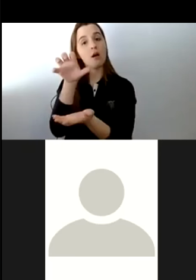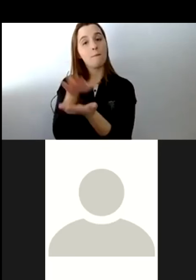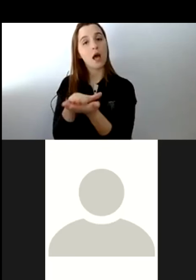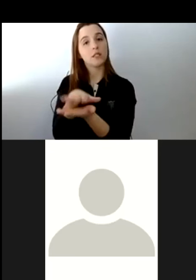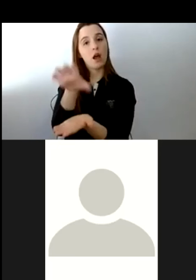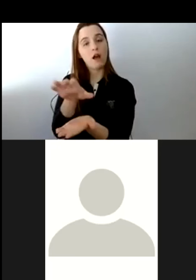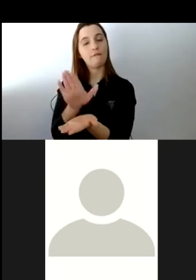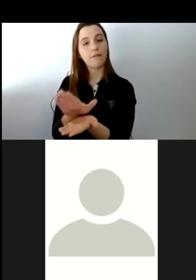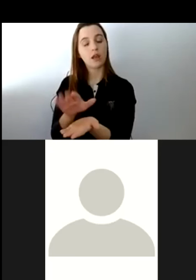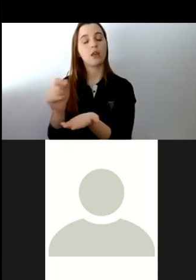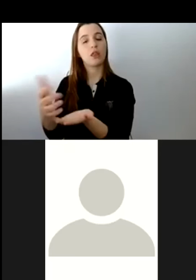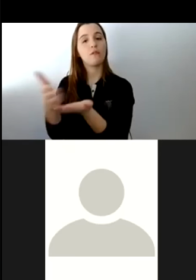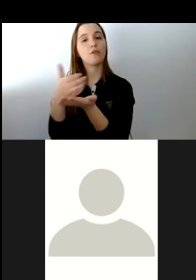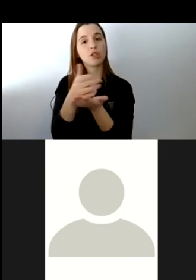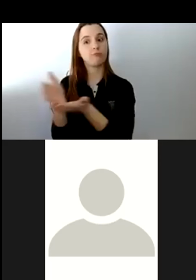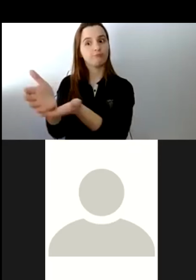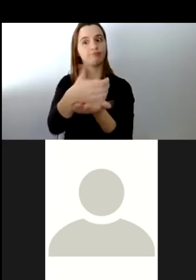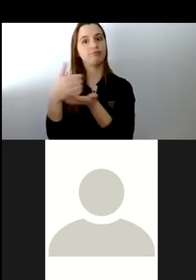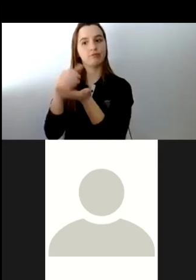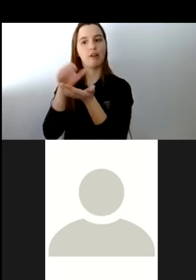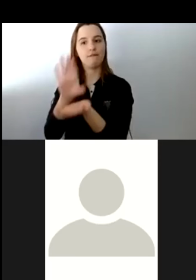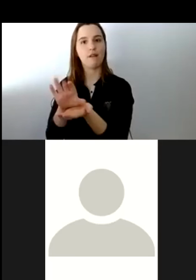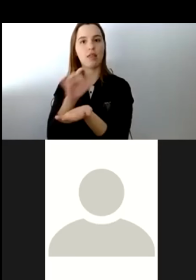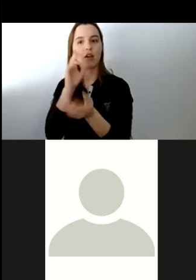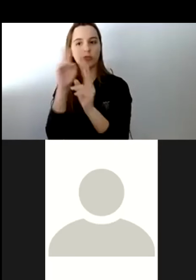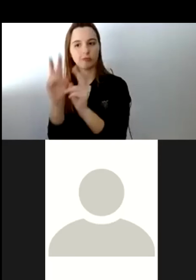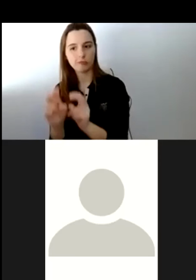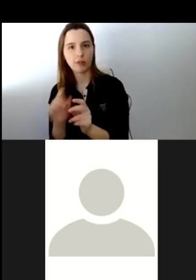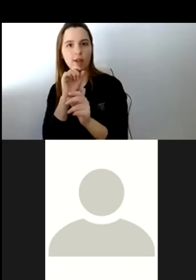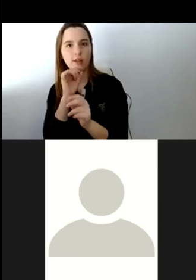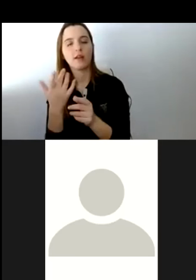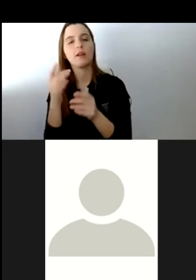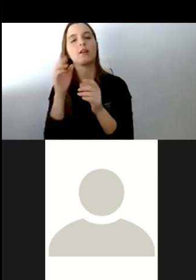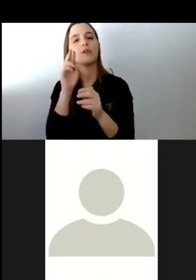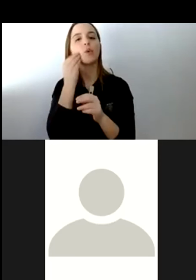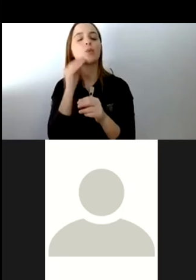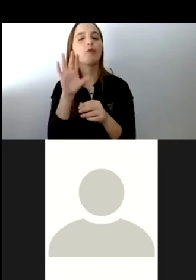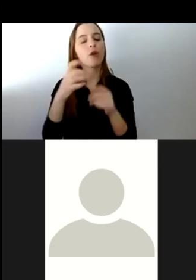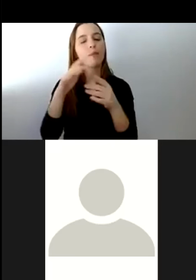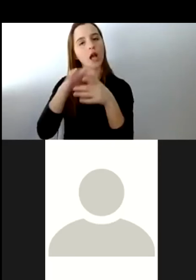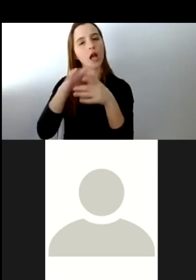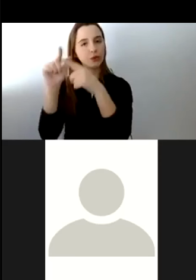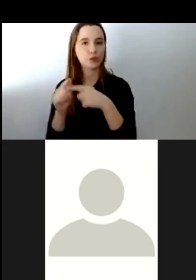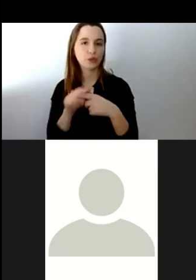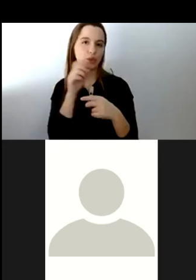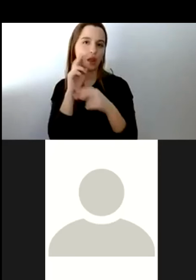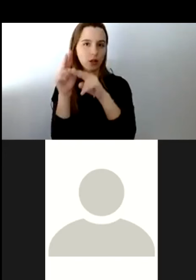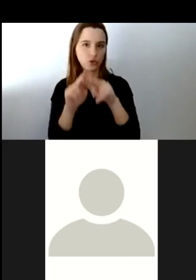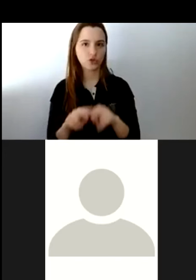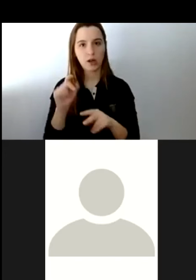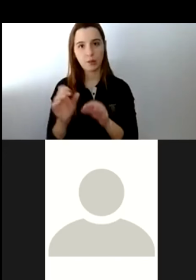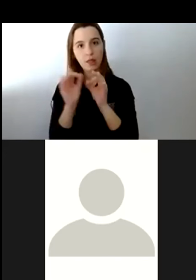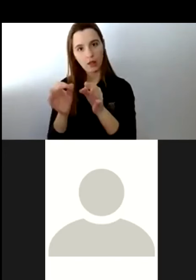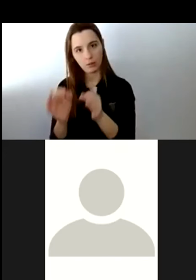para a investigação em doenças raras e a adoção de abordagens multidisciplinares para o diagnóstico e terapia das doenças raras, sendo